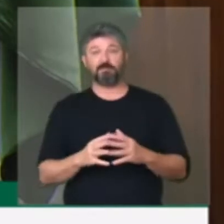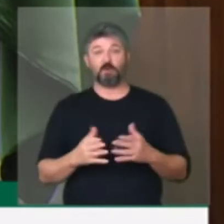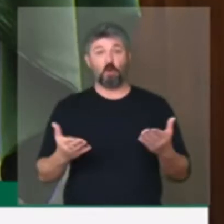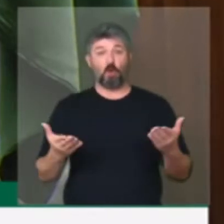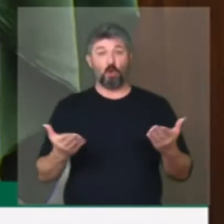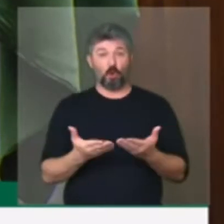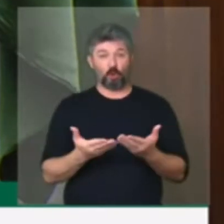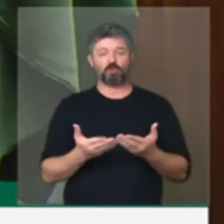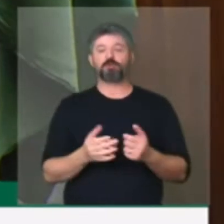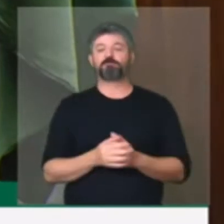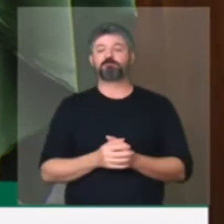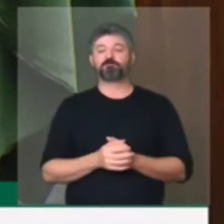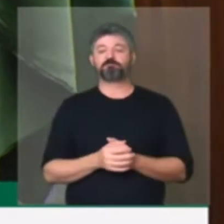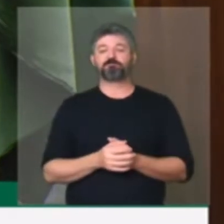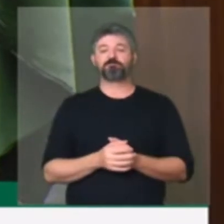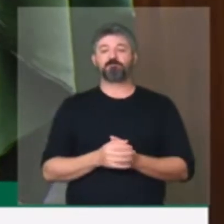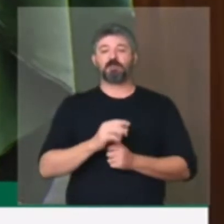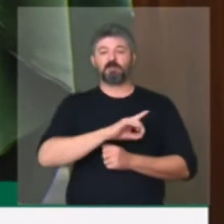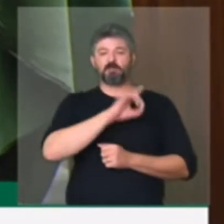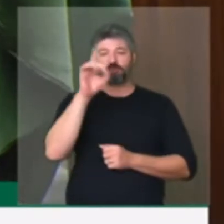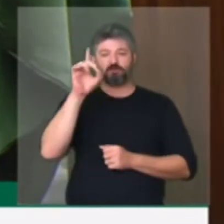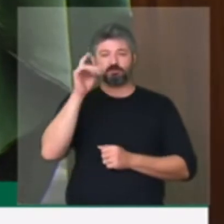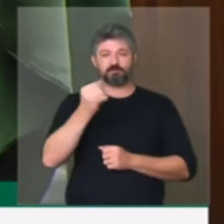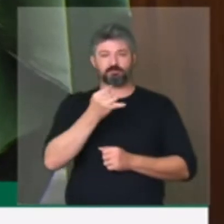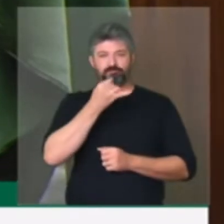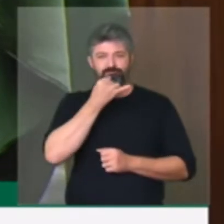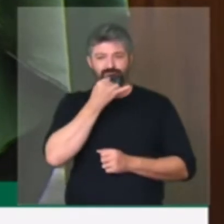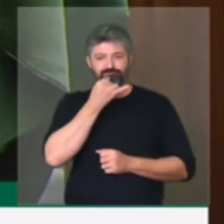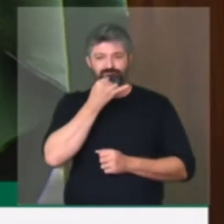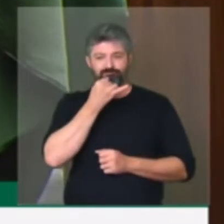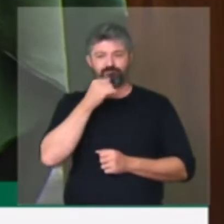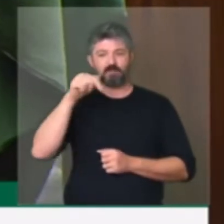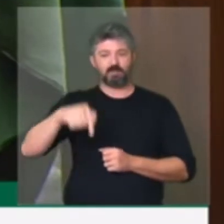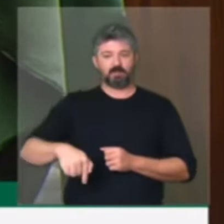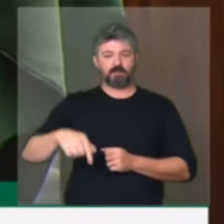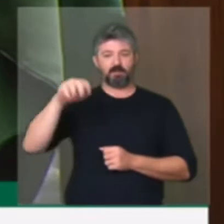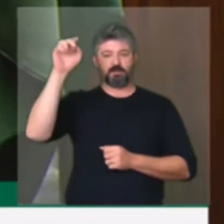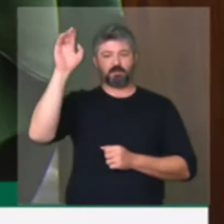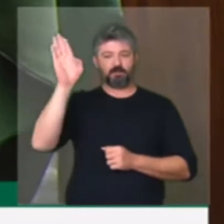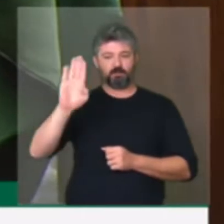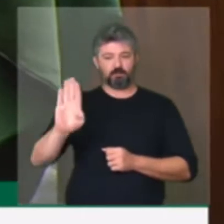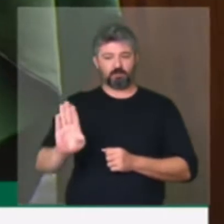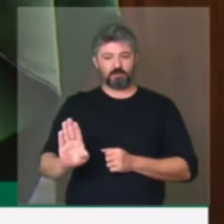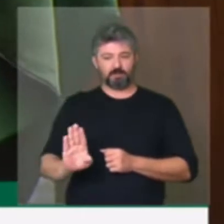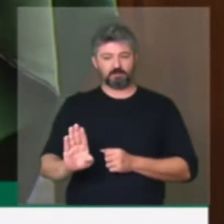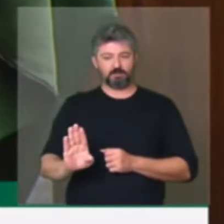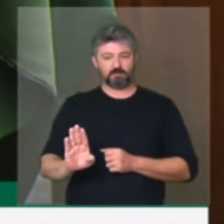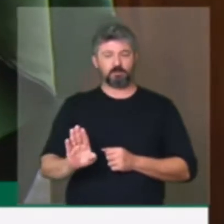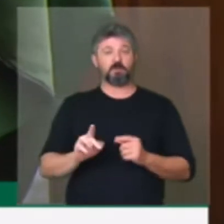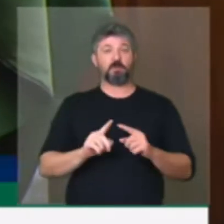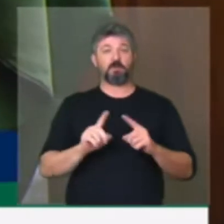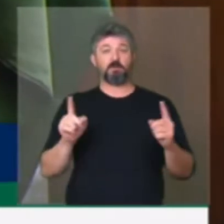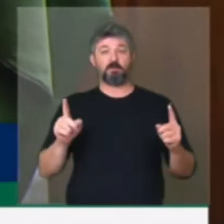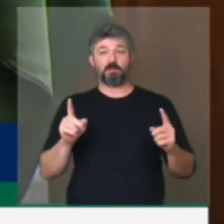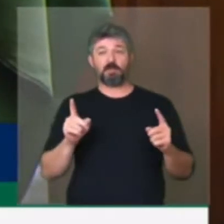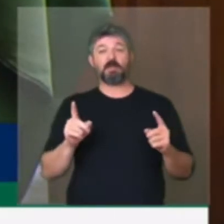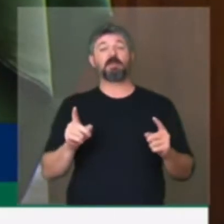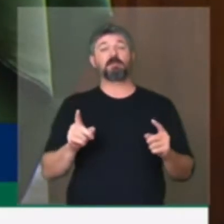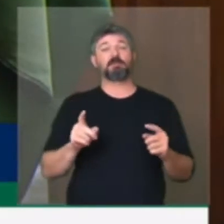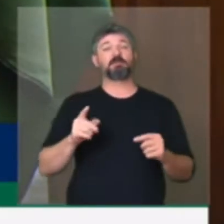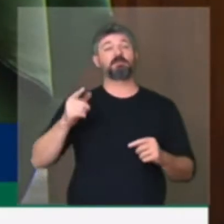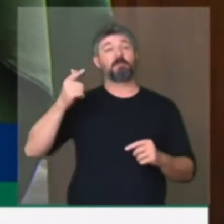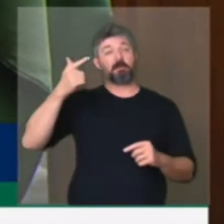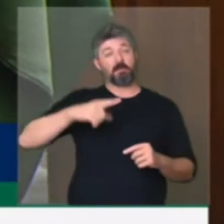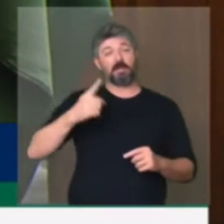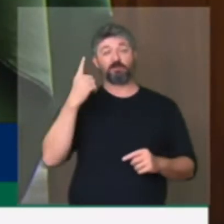hoje é mais um dia triste para o nosso país, mais um dia triste para esse parlamento,